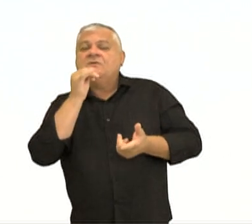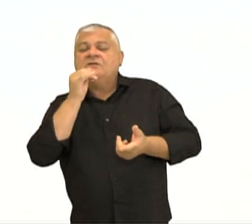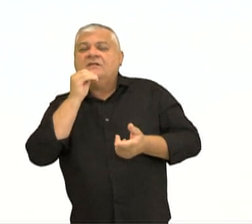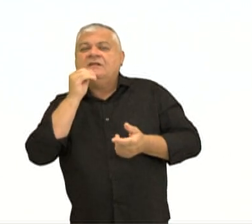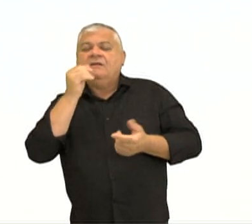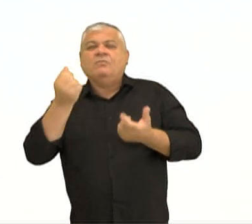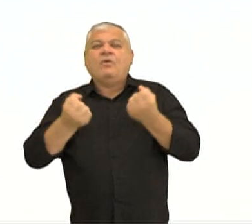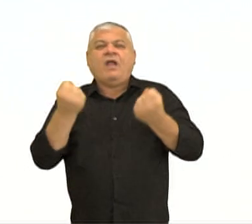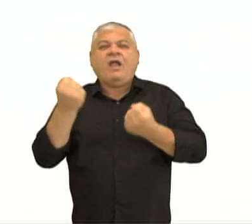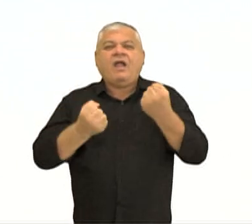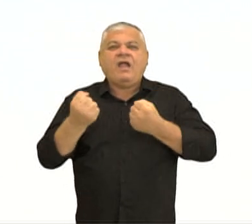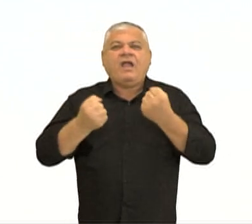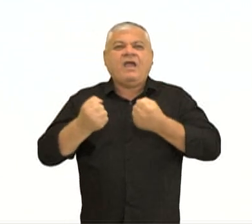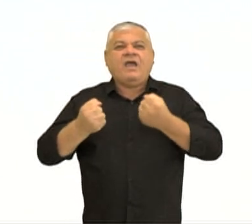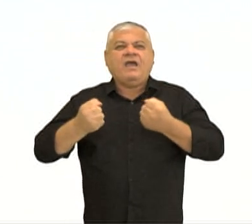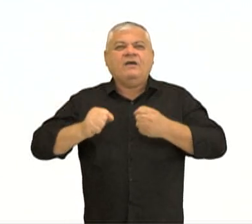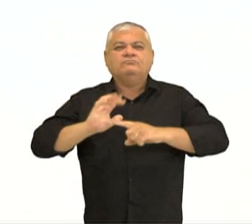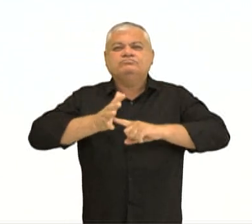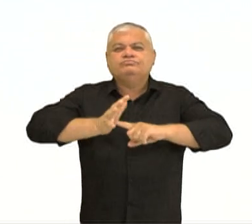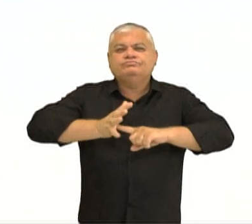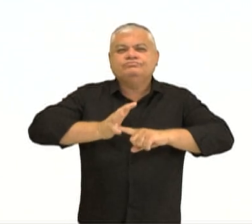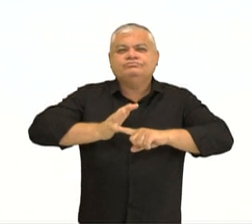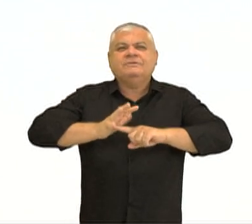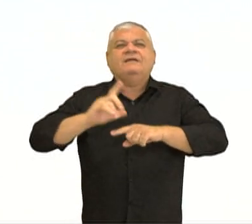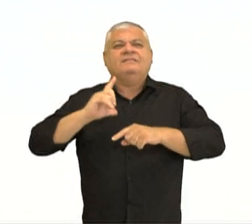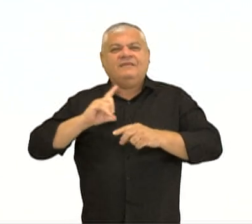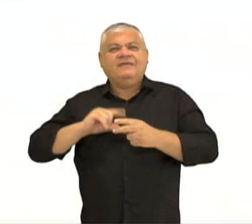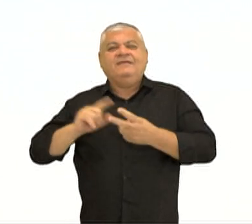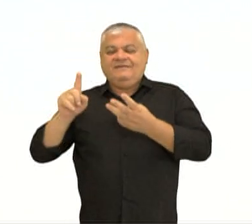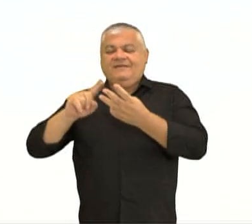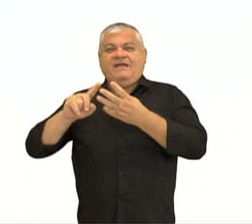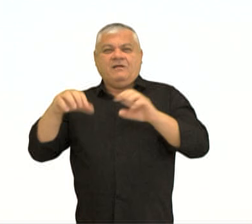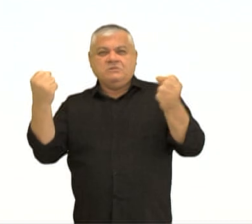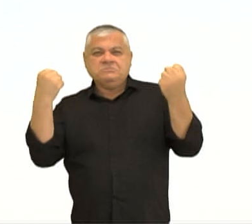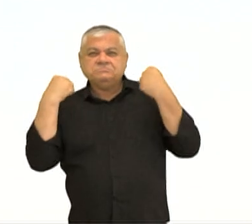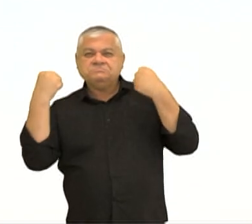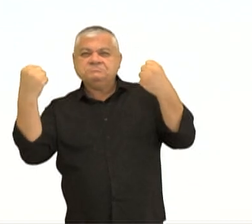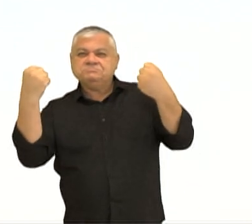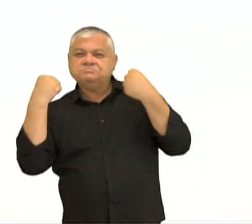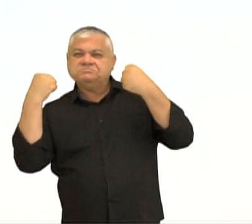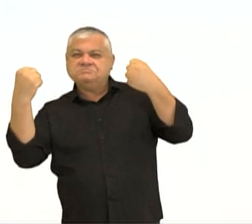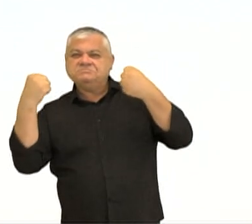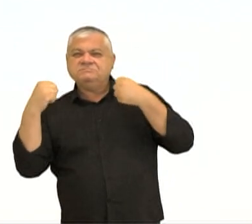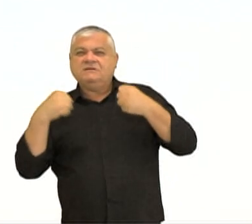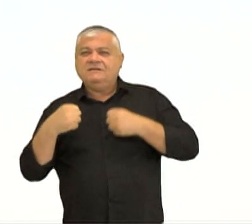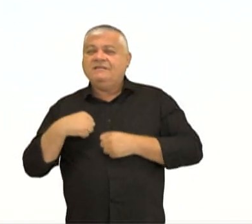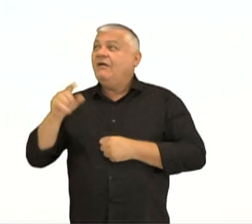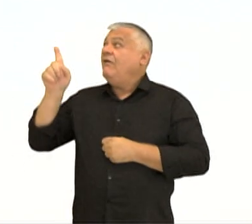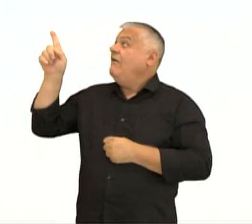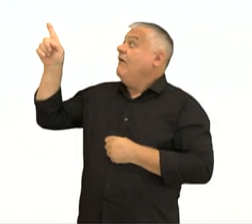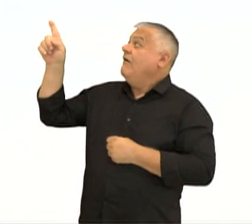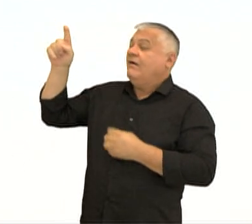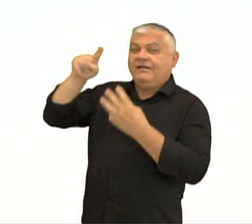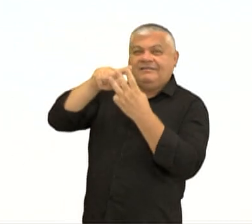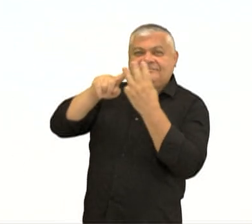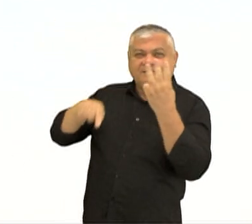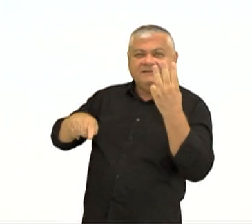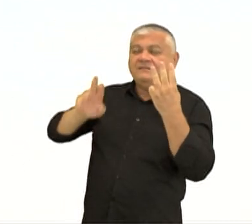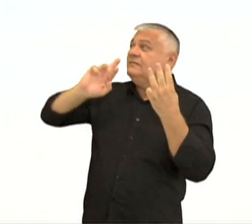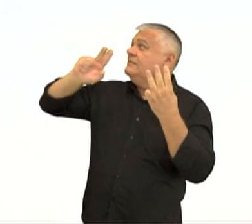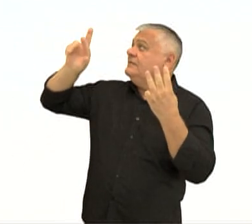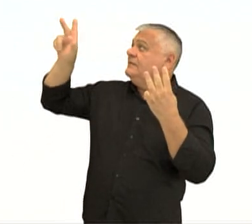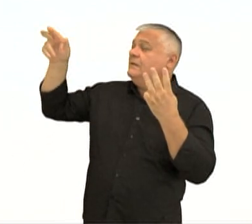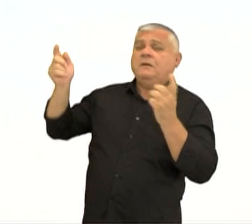carro, então ele fez essa outra obra aqui, uma academia. Então, a arte também pode ser utilizada